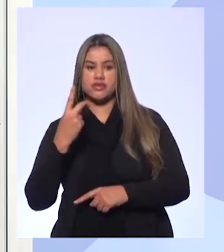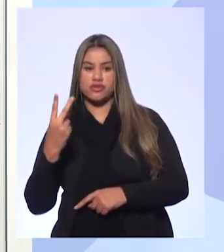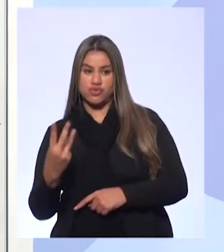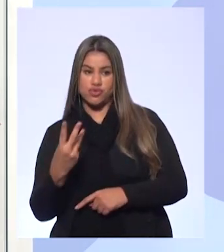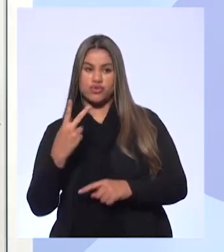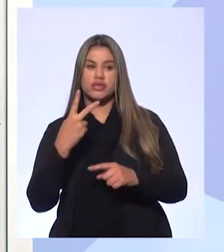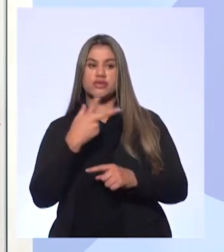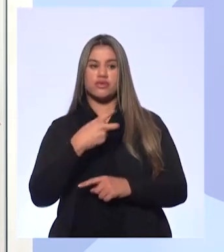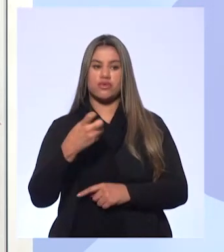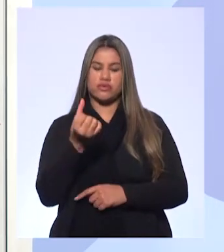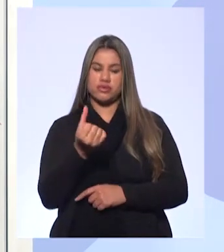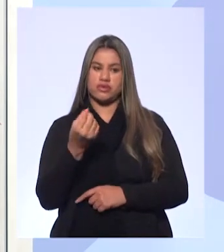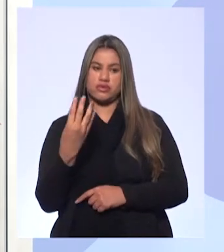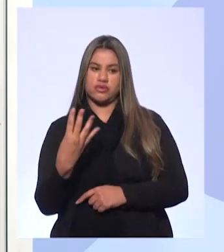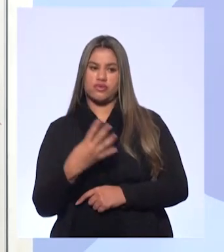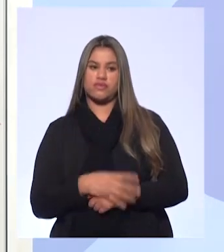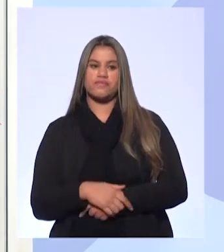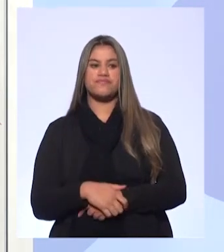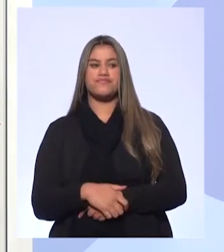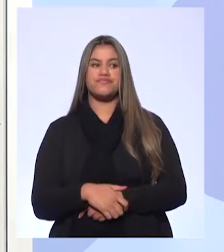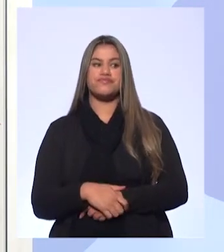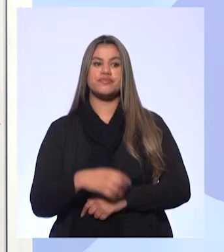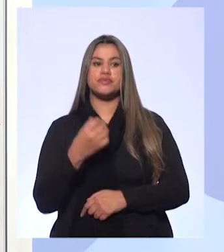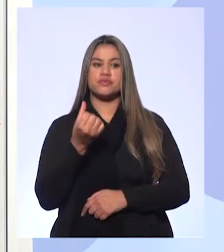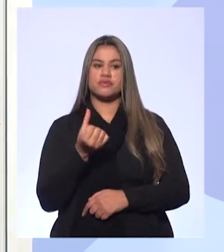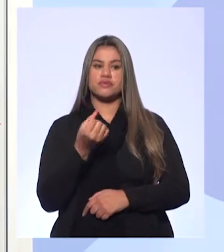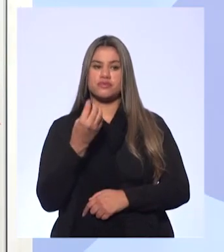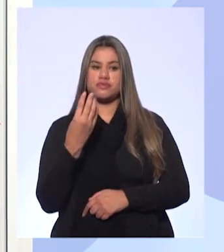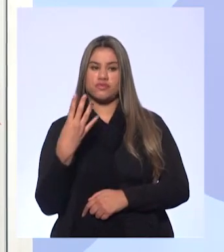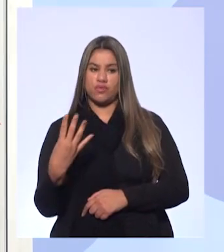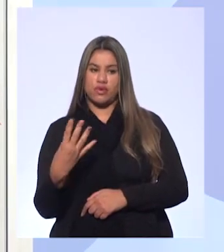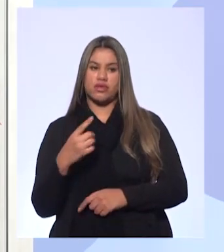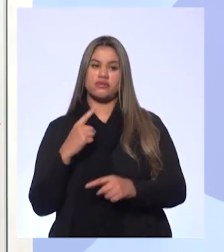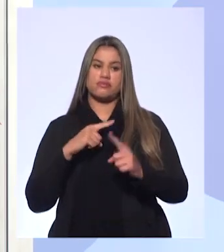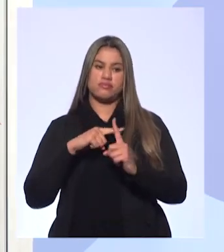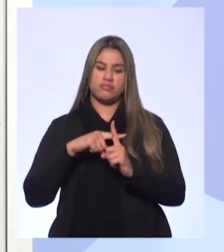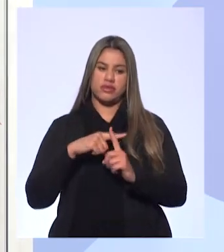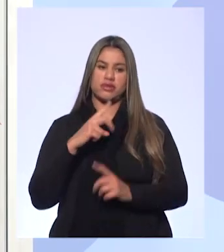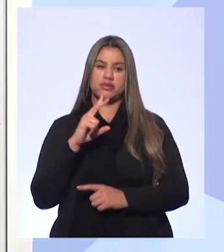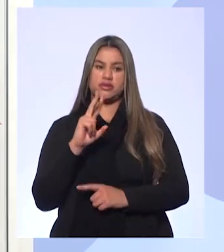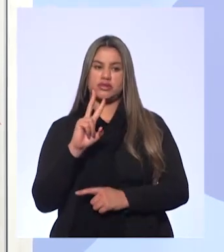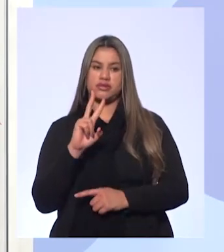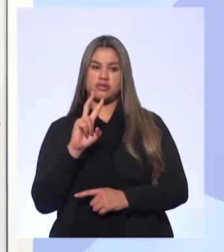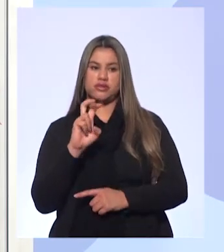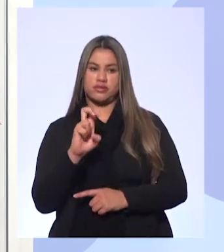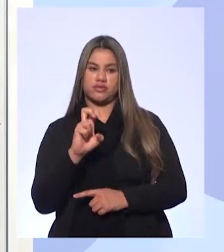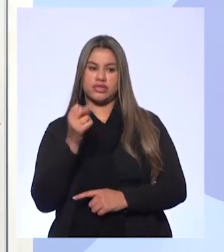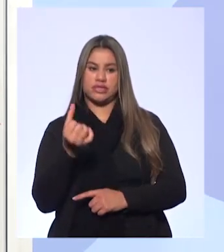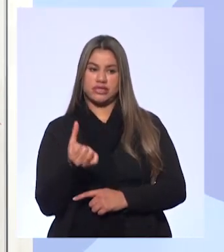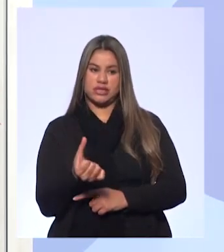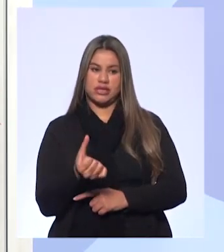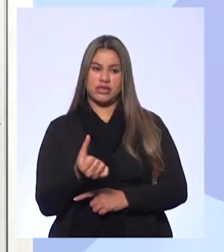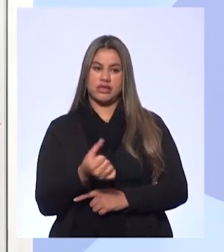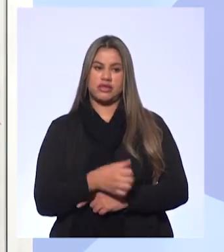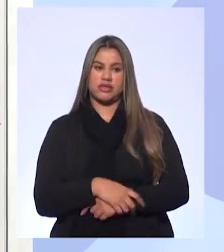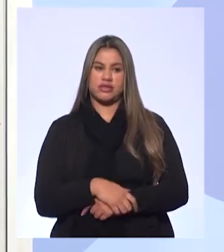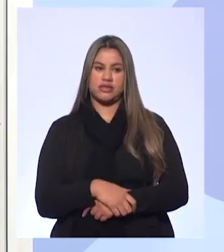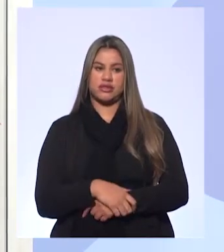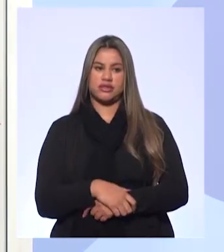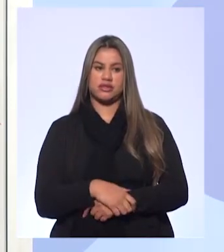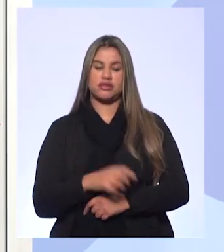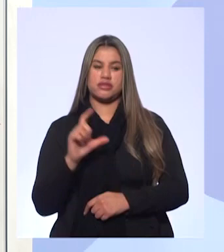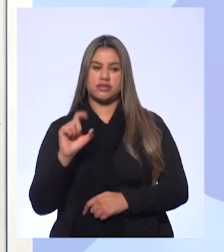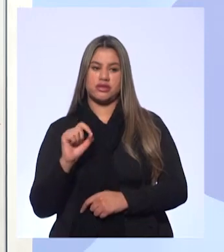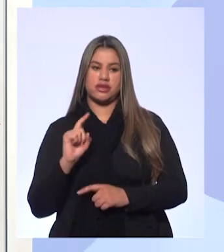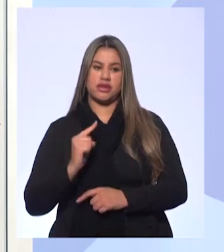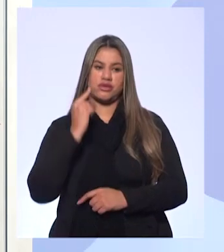somando aqui, vamos lá. 64 mais 56 e 6 vai dar